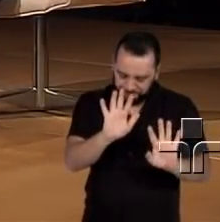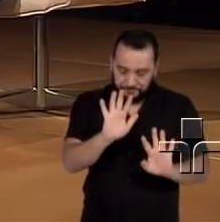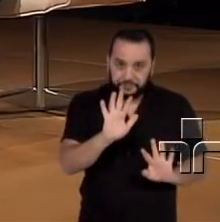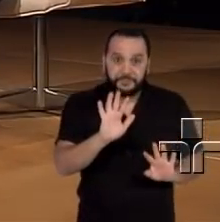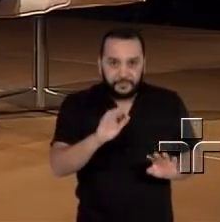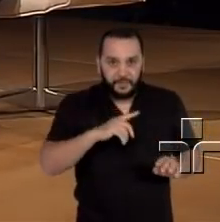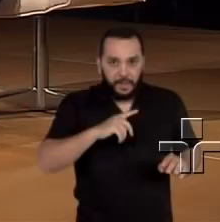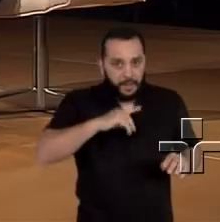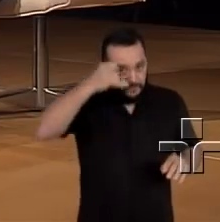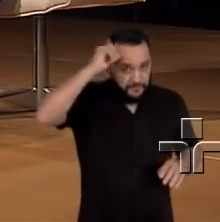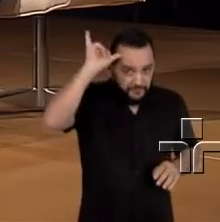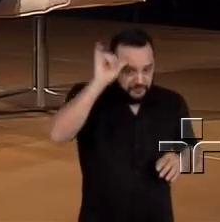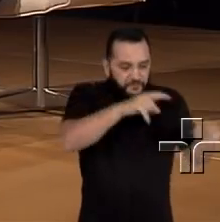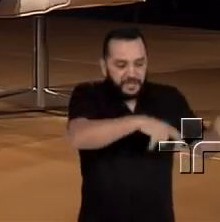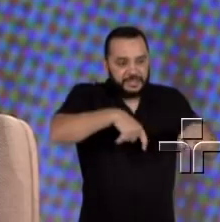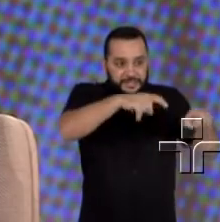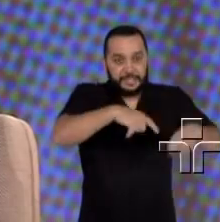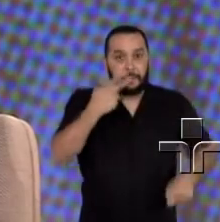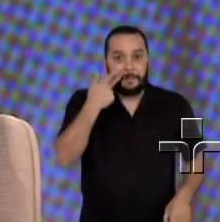A fazenda dos meus pais,